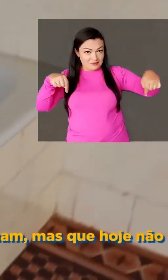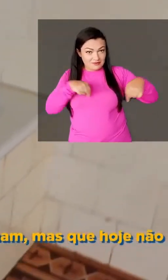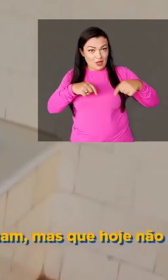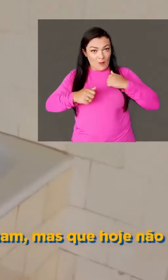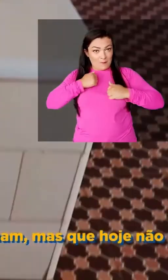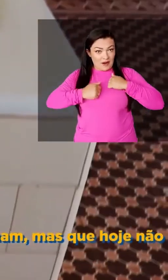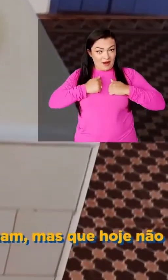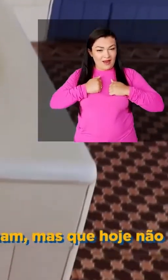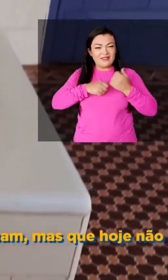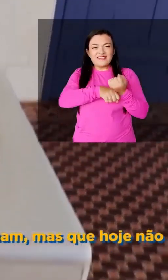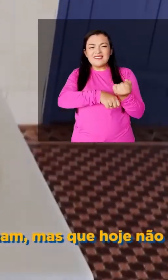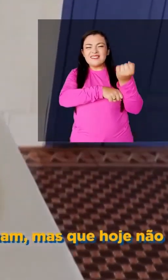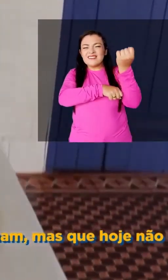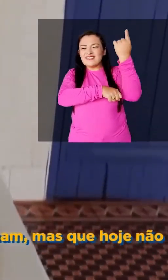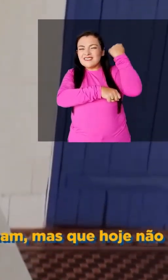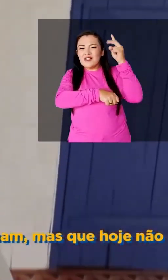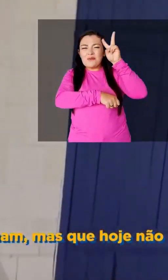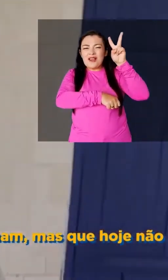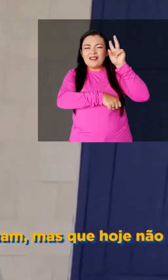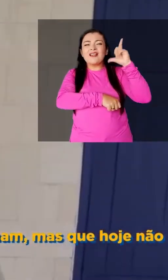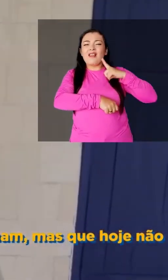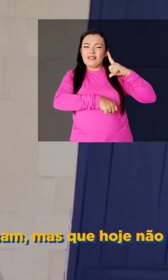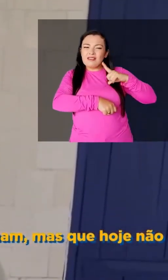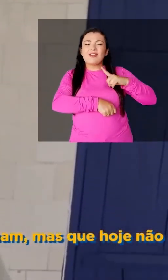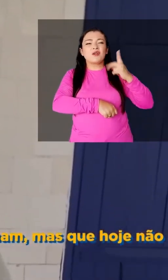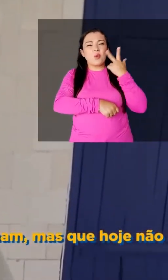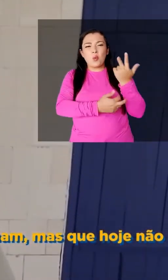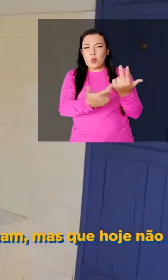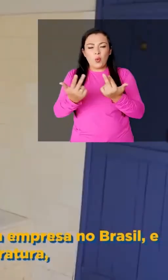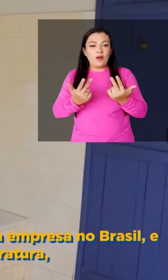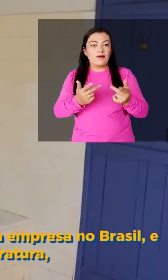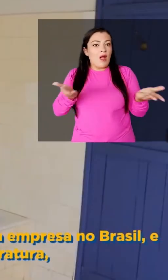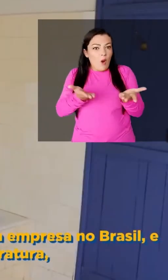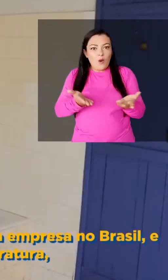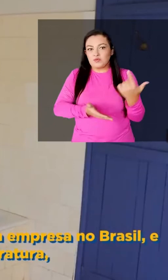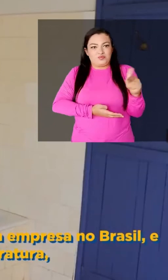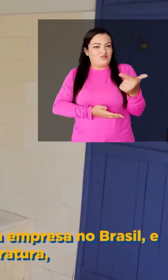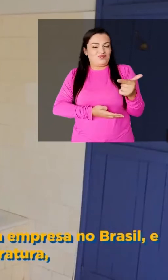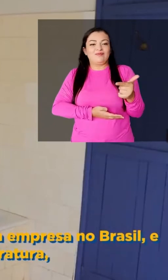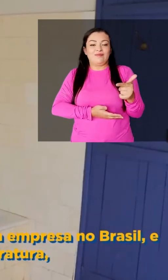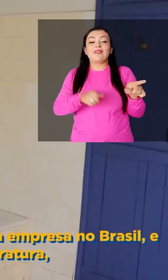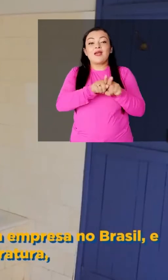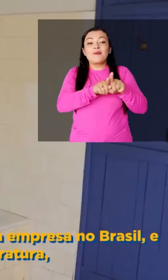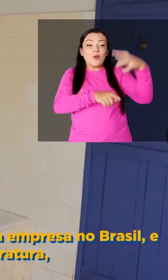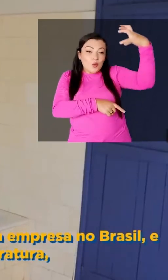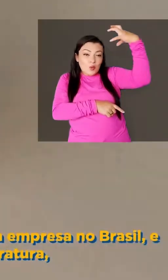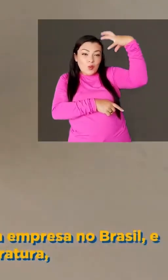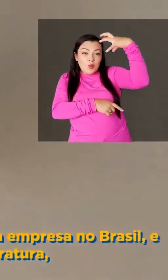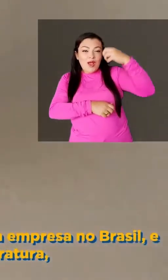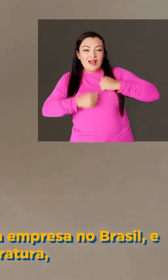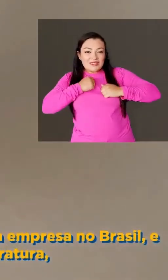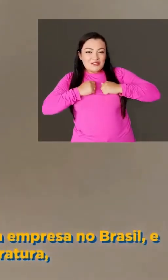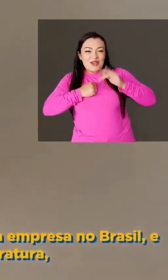que na época algumas casas tinham, mas que hoje não é tão mais comum assim. Também este chuveiro da marca FUB,